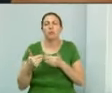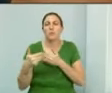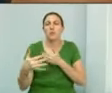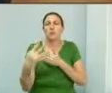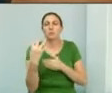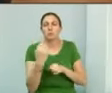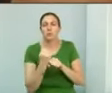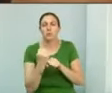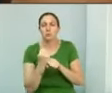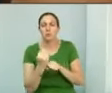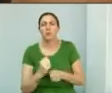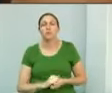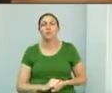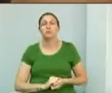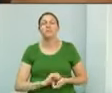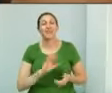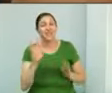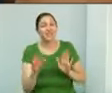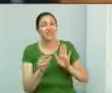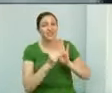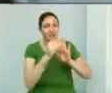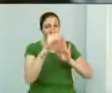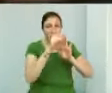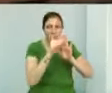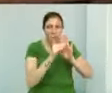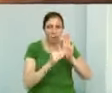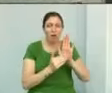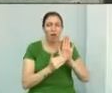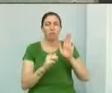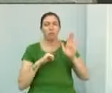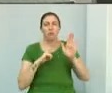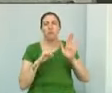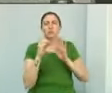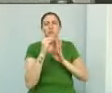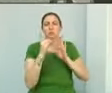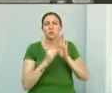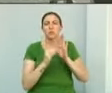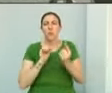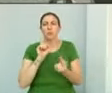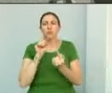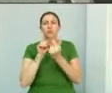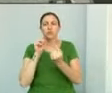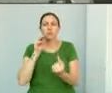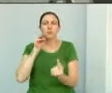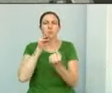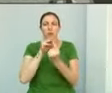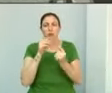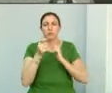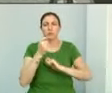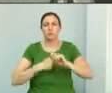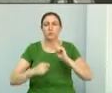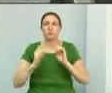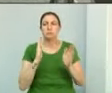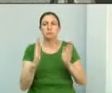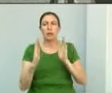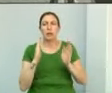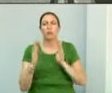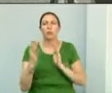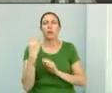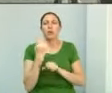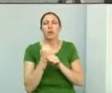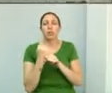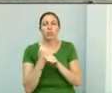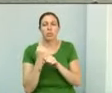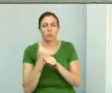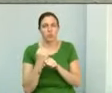plano plurianual são estabelecidos as diretrizes, objetivos e metas da administração para um período de 4 anos.